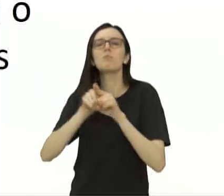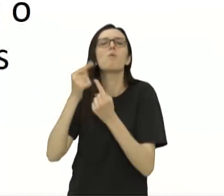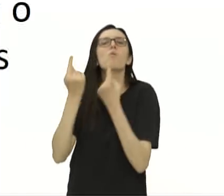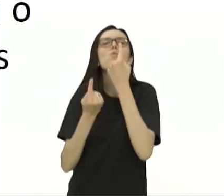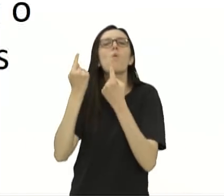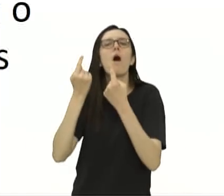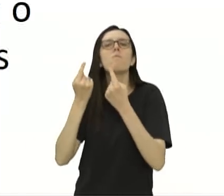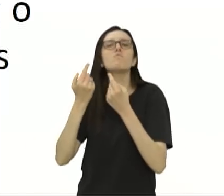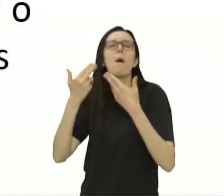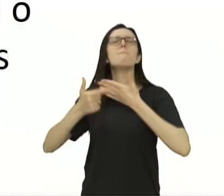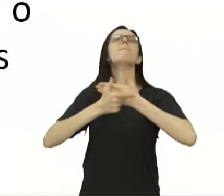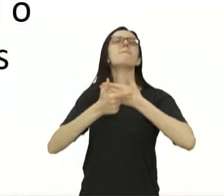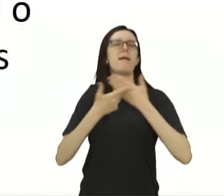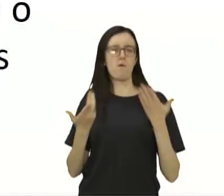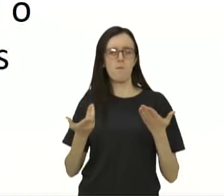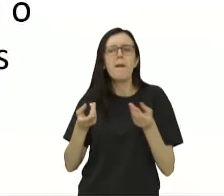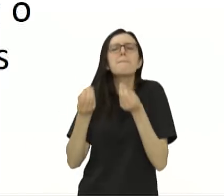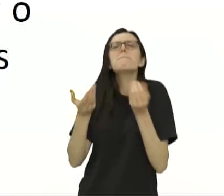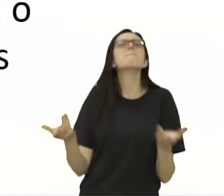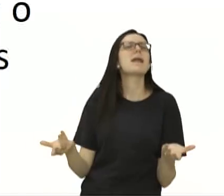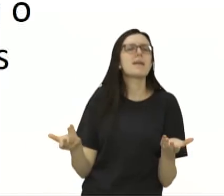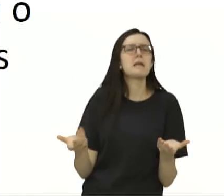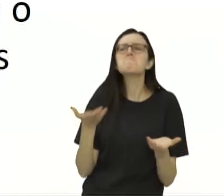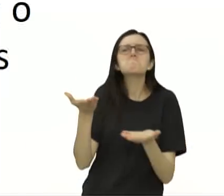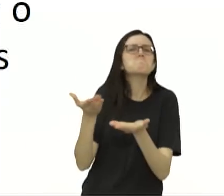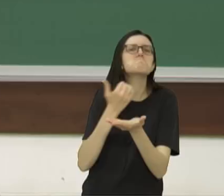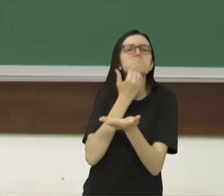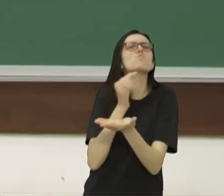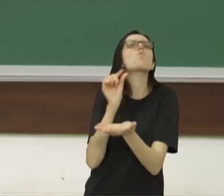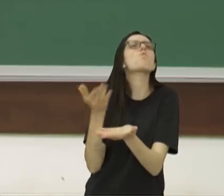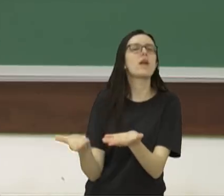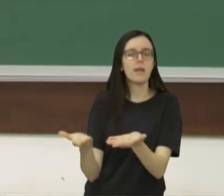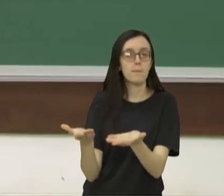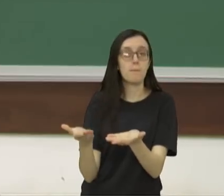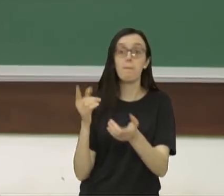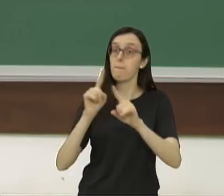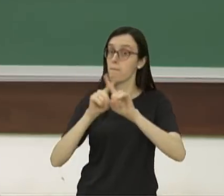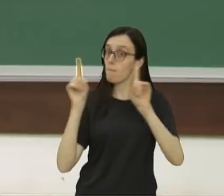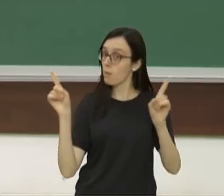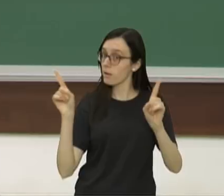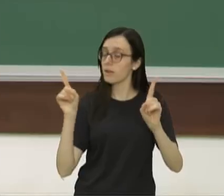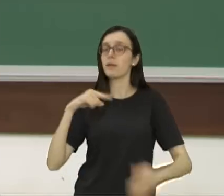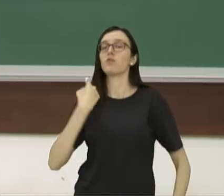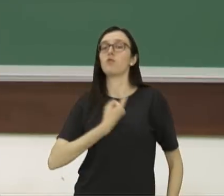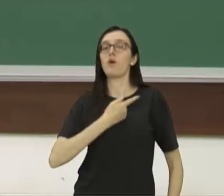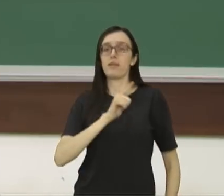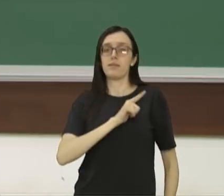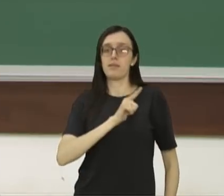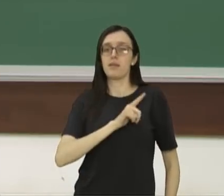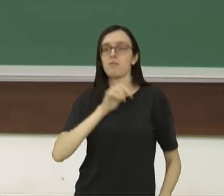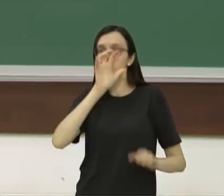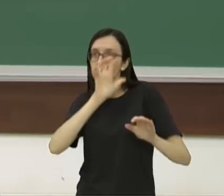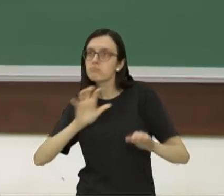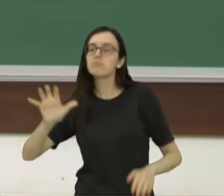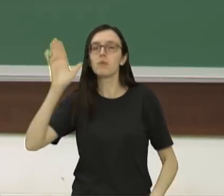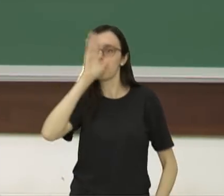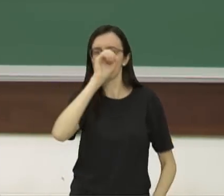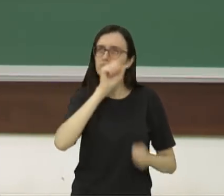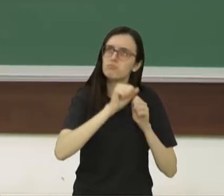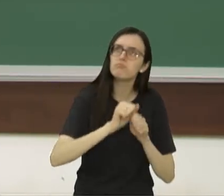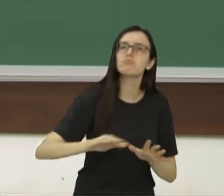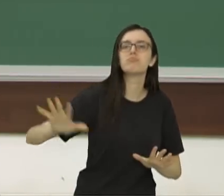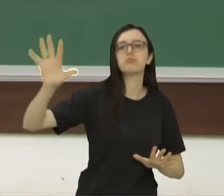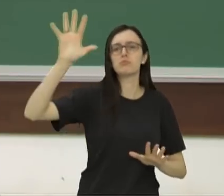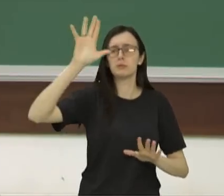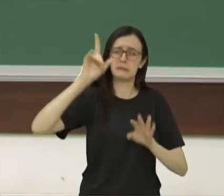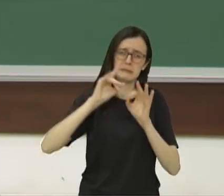sua funcionalidade, para que ela serve. Então veja, se nós temos o território brasileiro, aí, um território